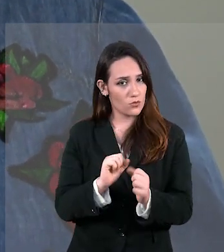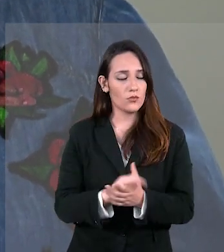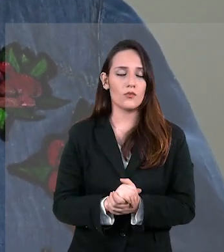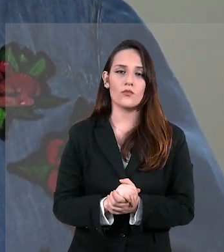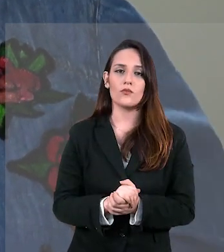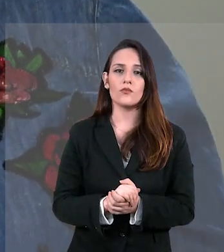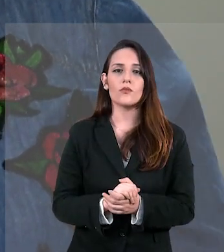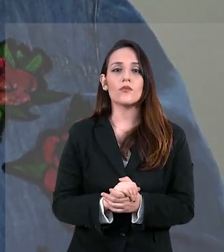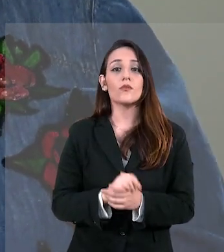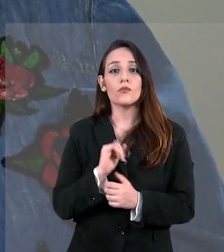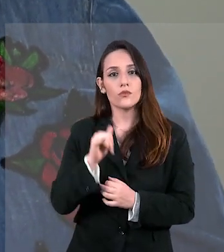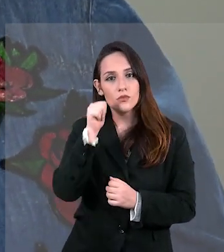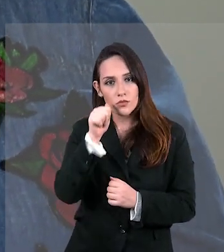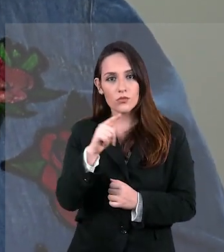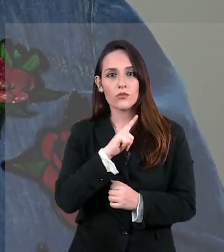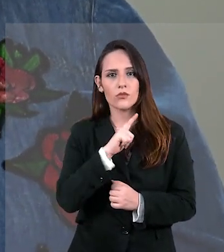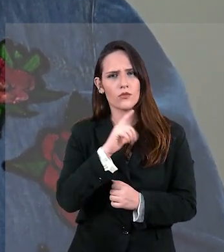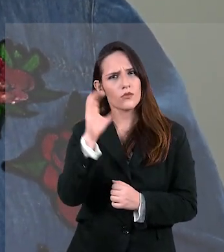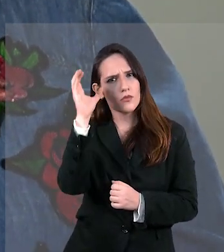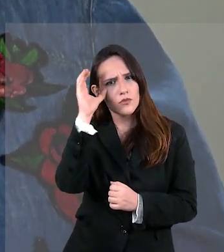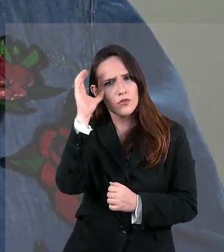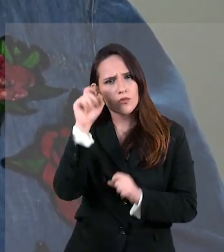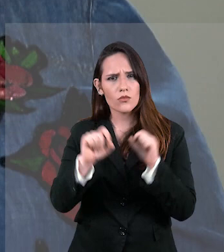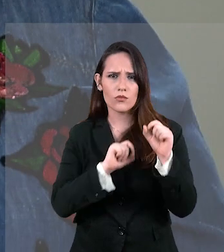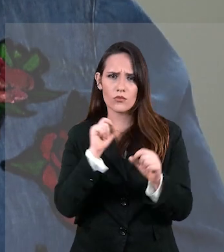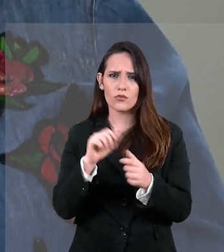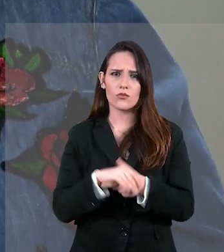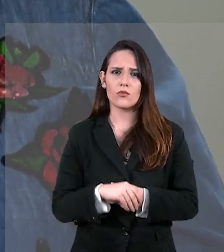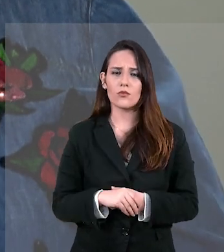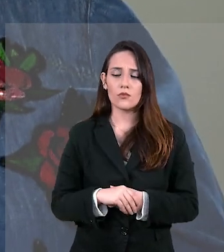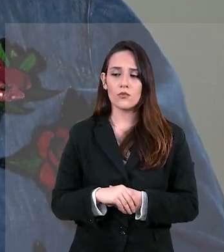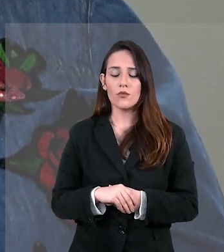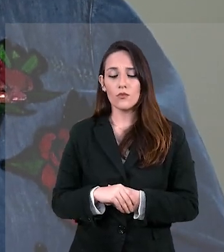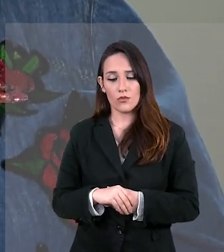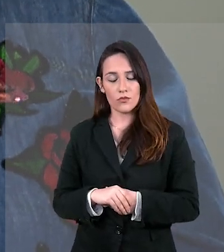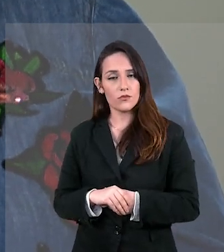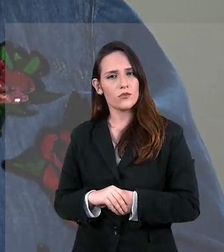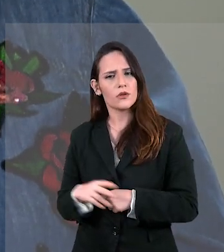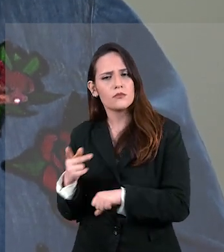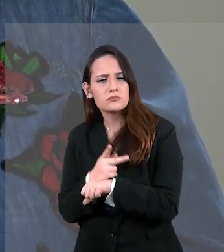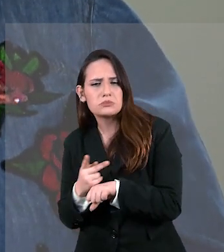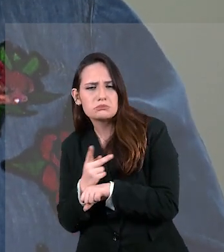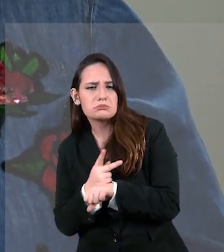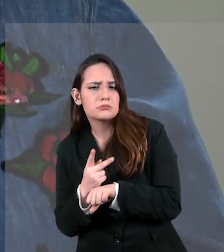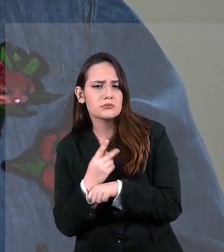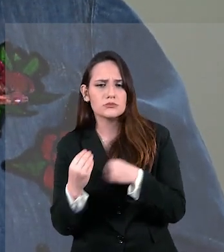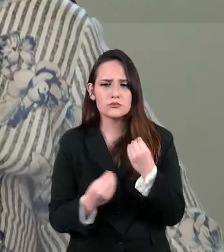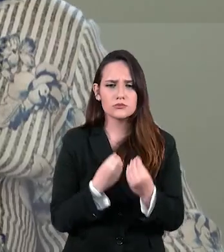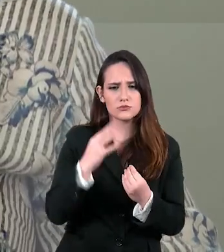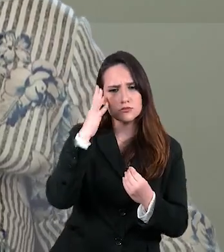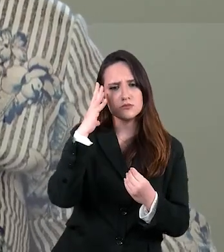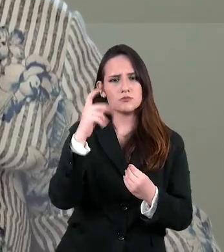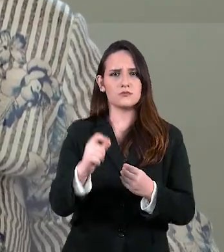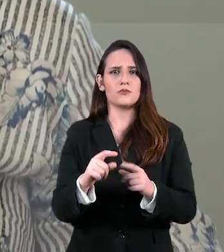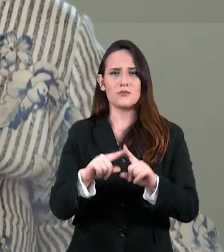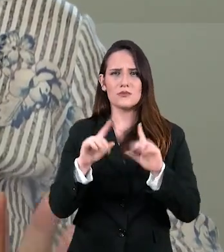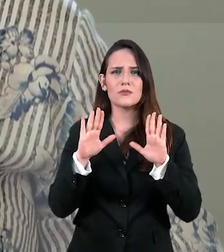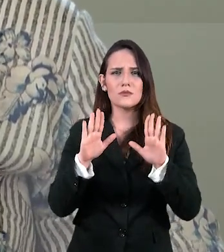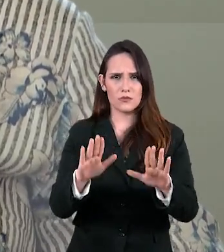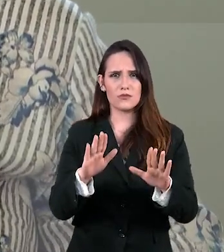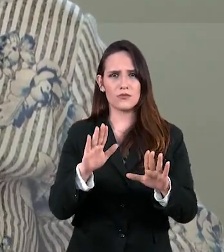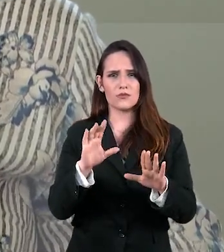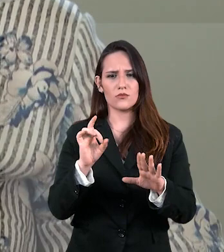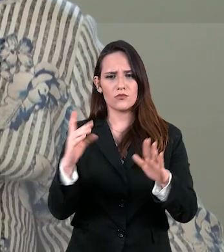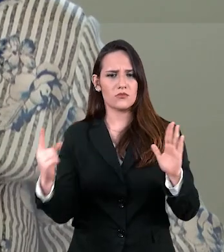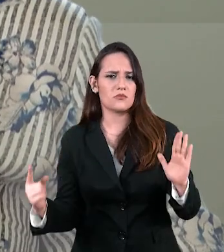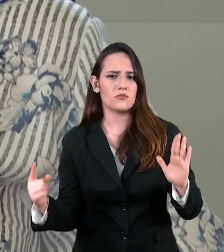vida. Então, quando ela tem esse entendimento, né, ela vai à busca de alternativas. Só a denúncia e